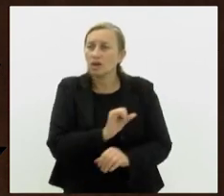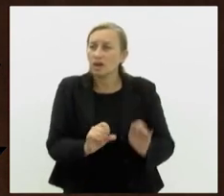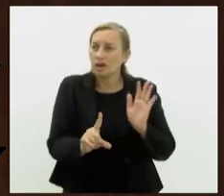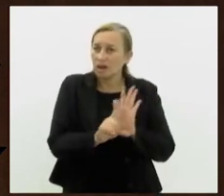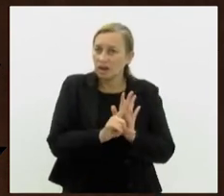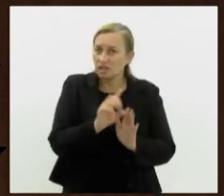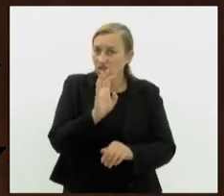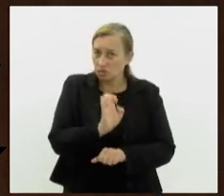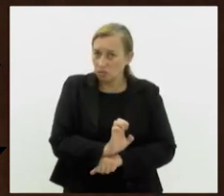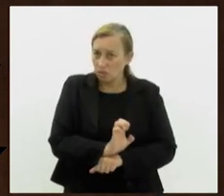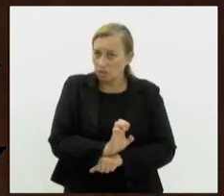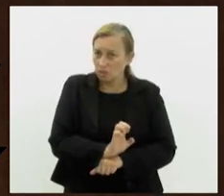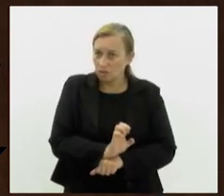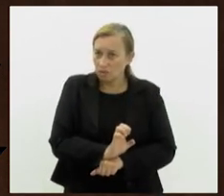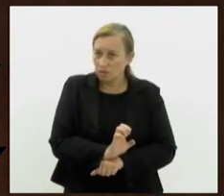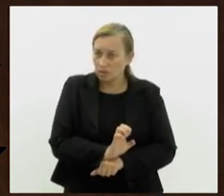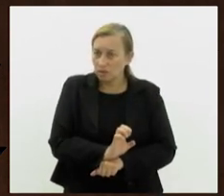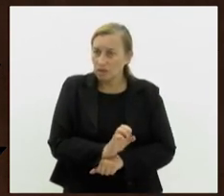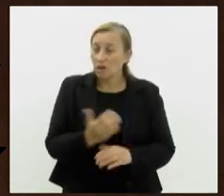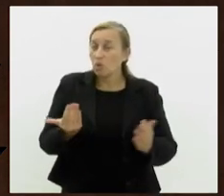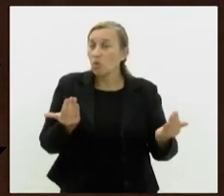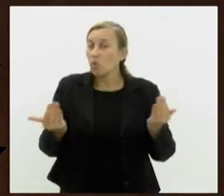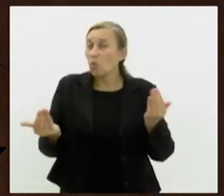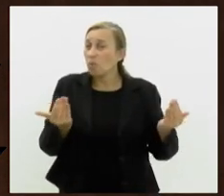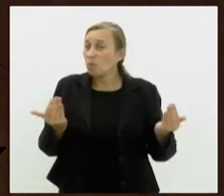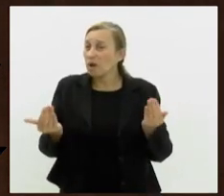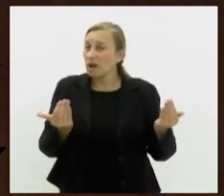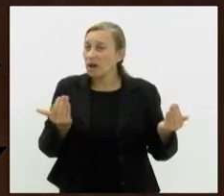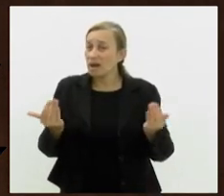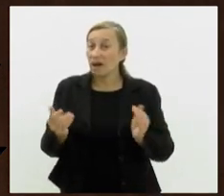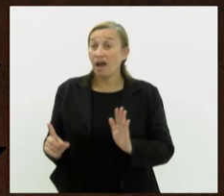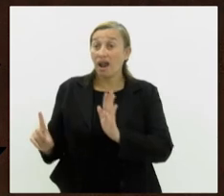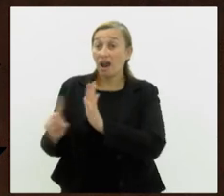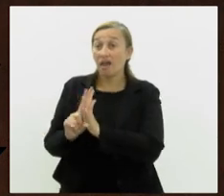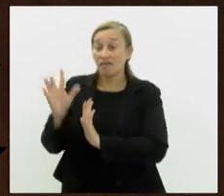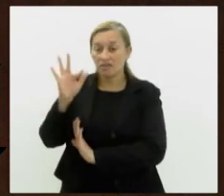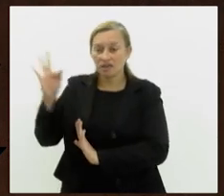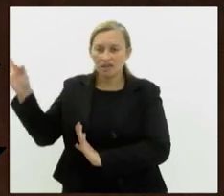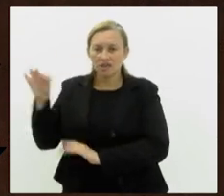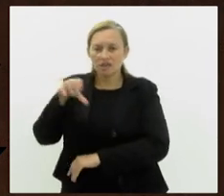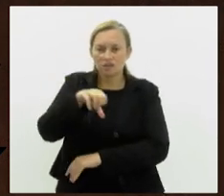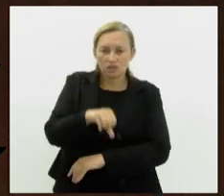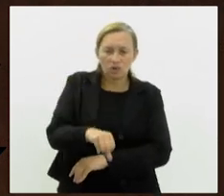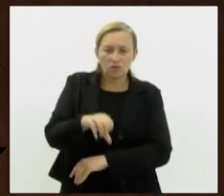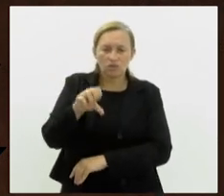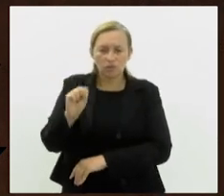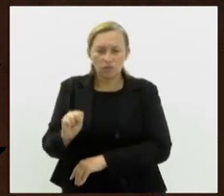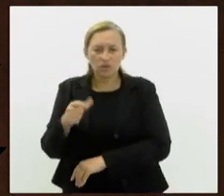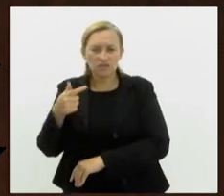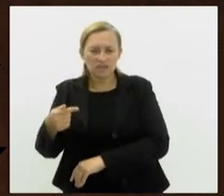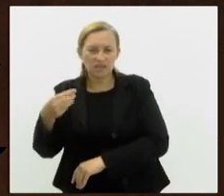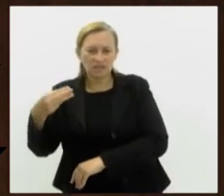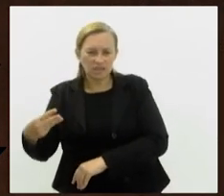legislação estadual, comparando-a à Lei Federal 9873, de